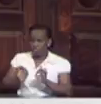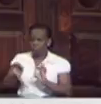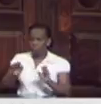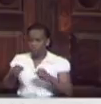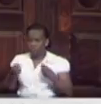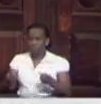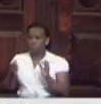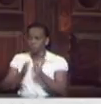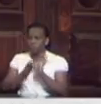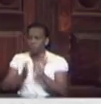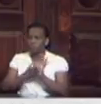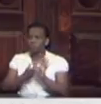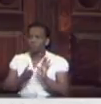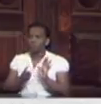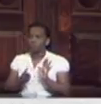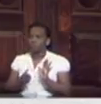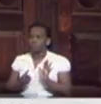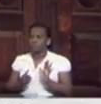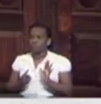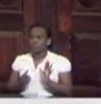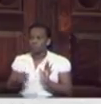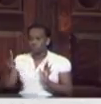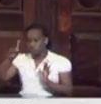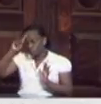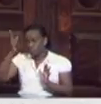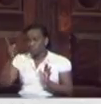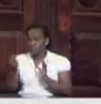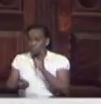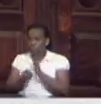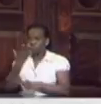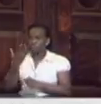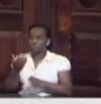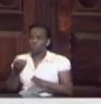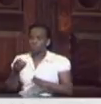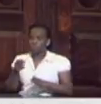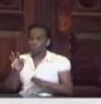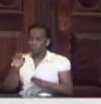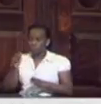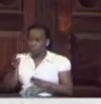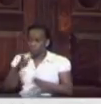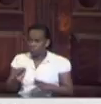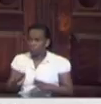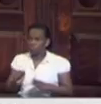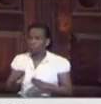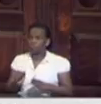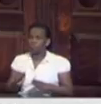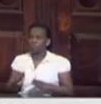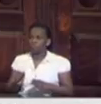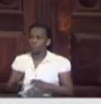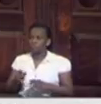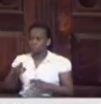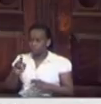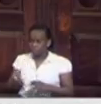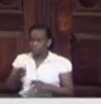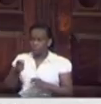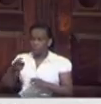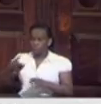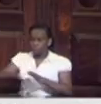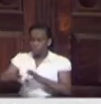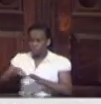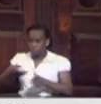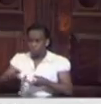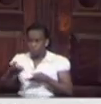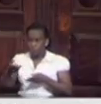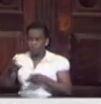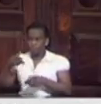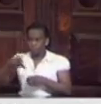a proposta da criação da taxa para a exploração de petróleo no Rio de